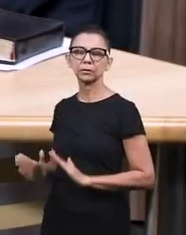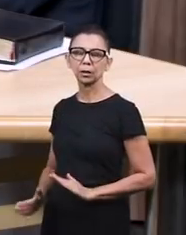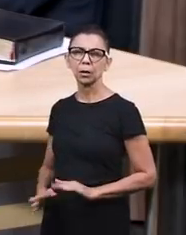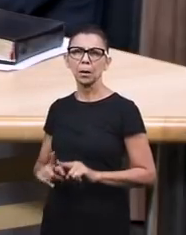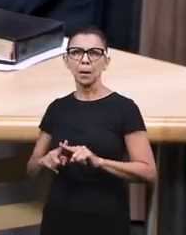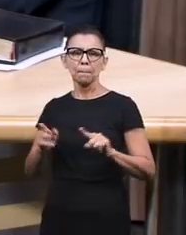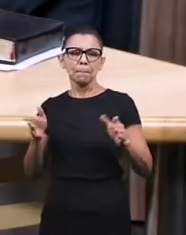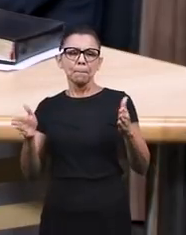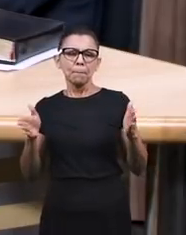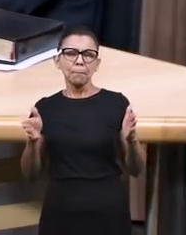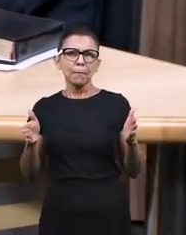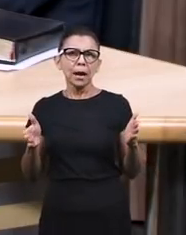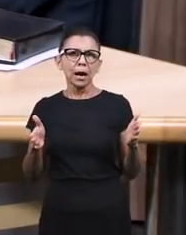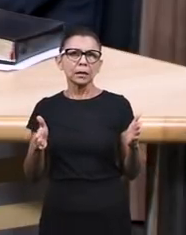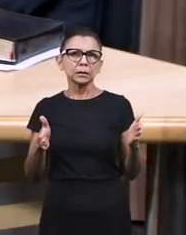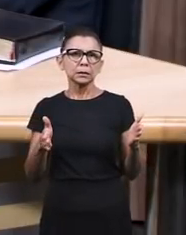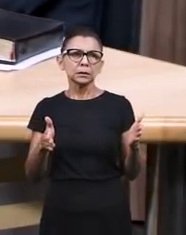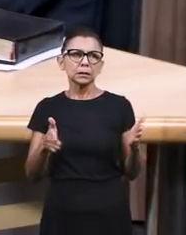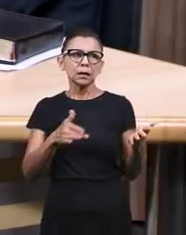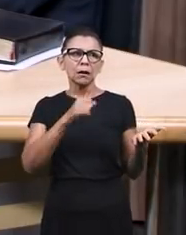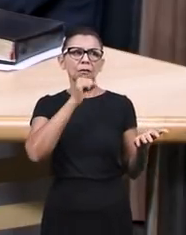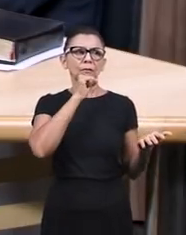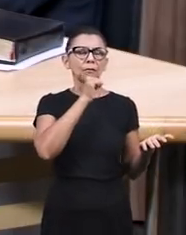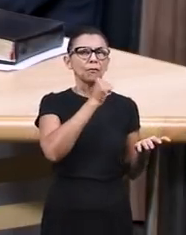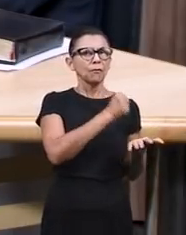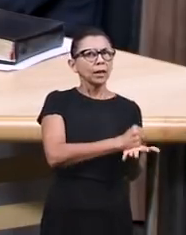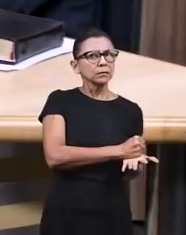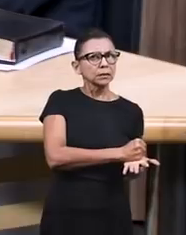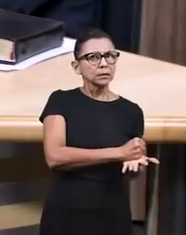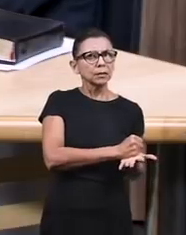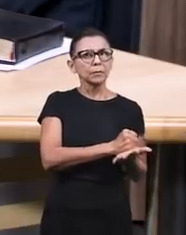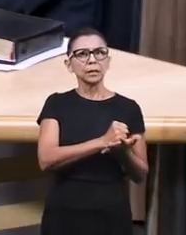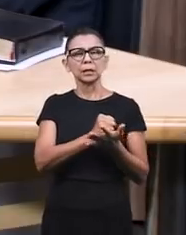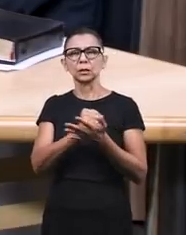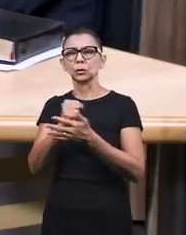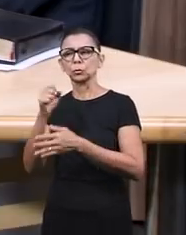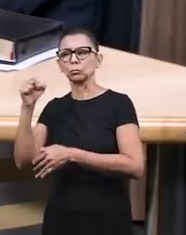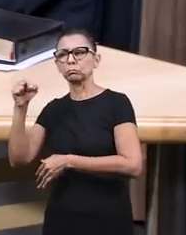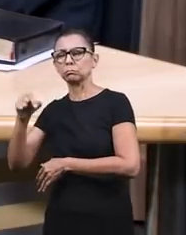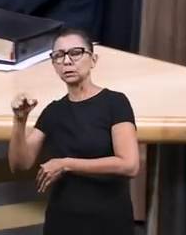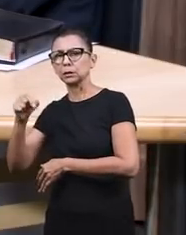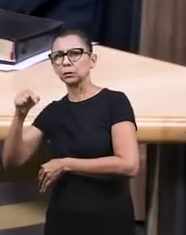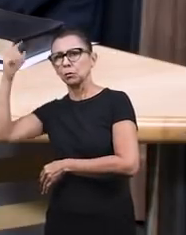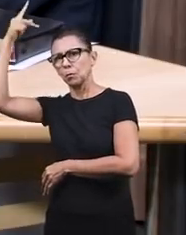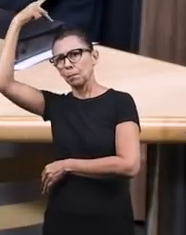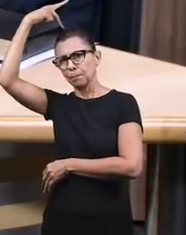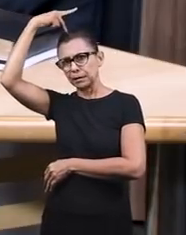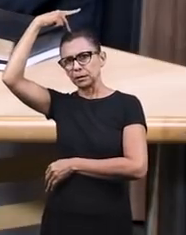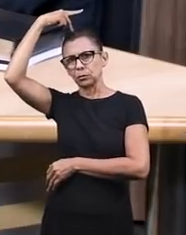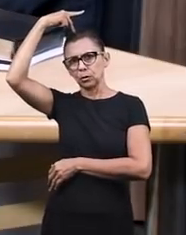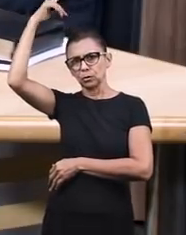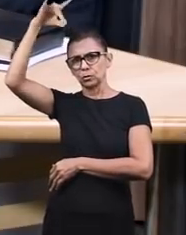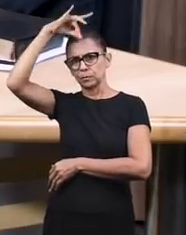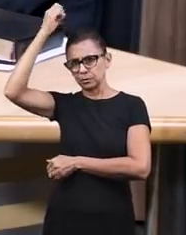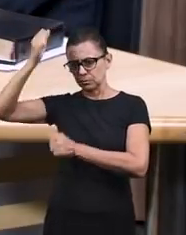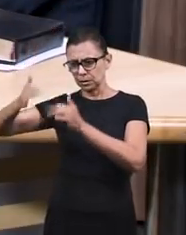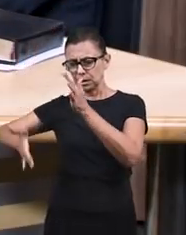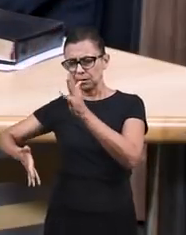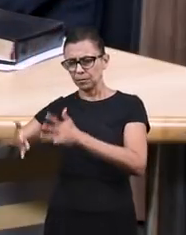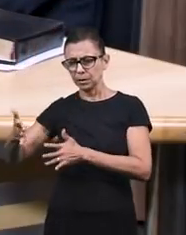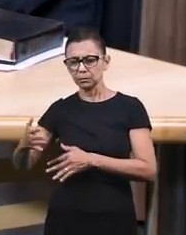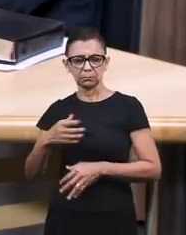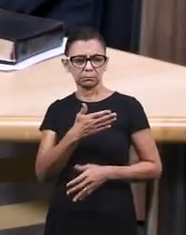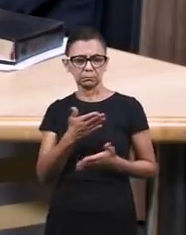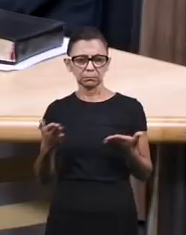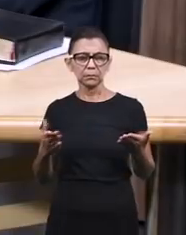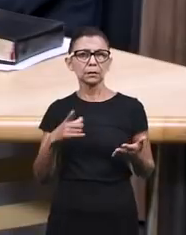o Velho Testamento e o Pentecostes, no período dos evangelhos, que os evangelhos retratam, há também a operação do